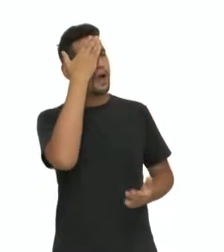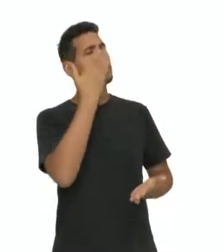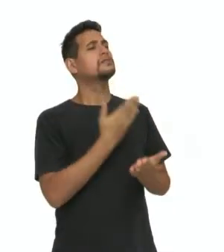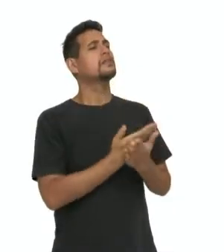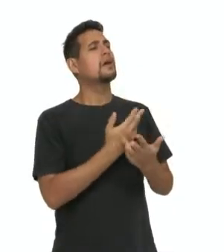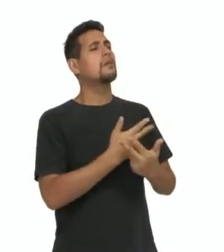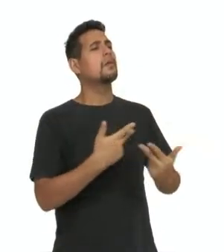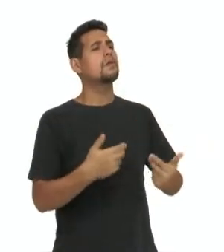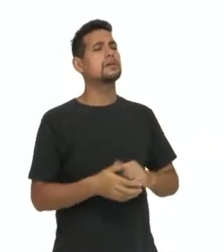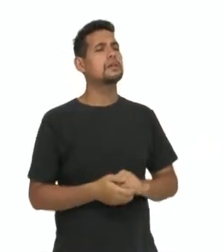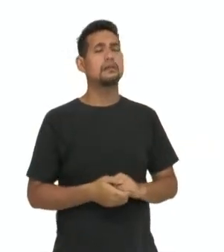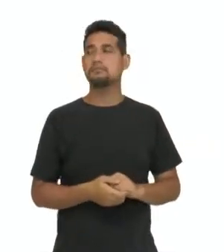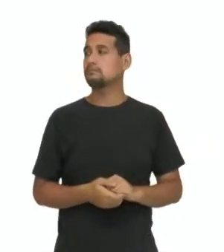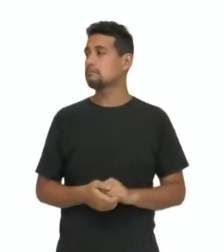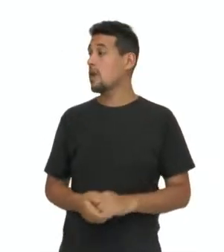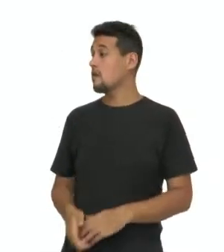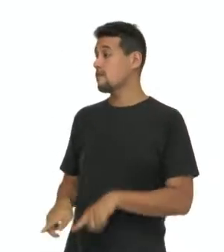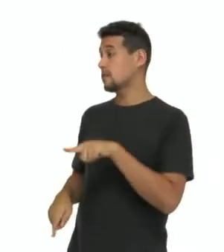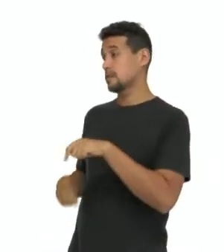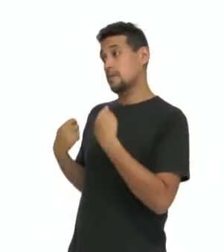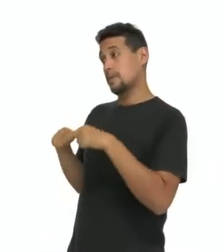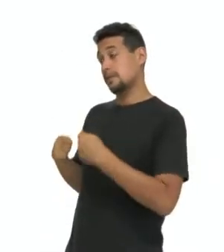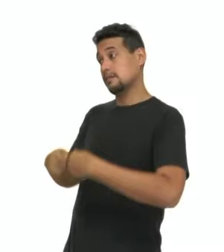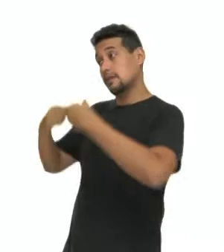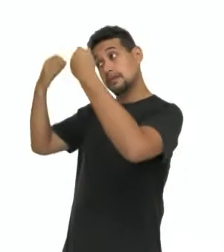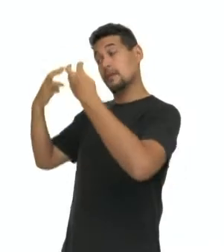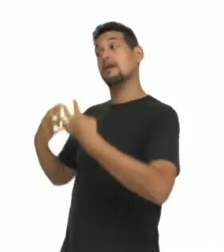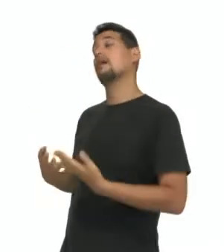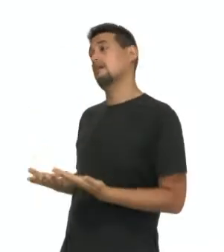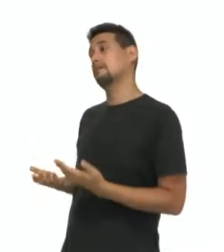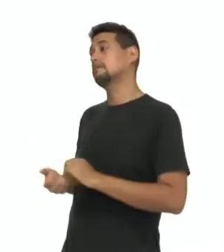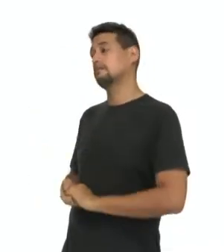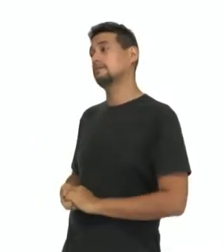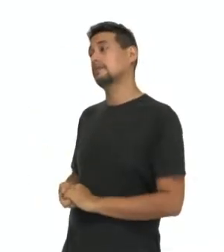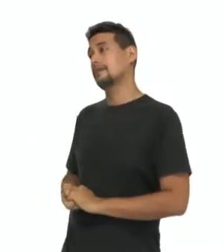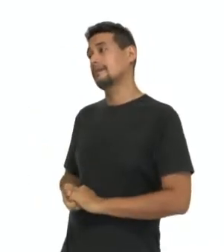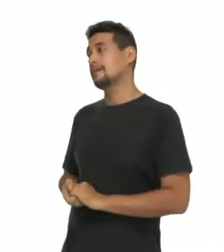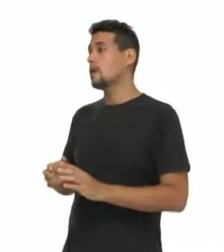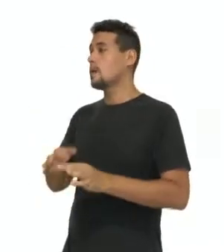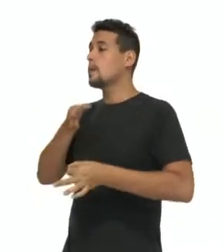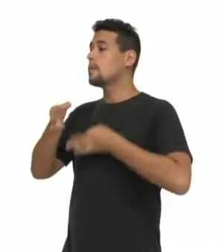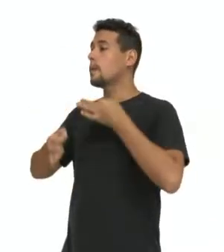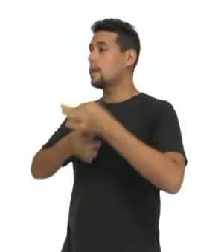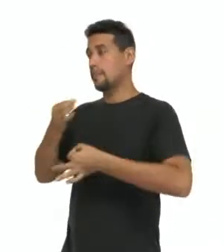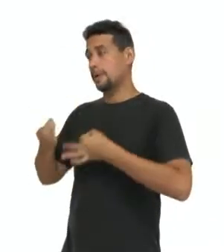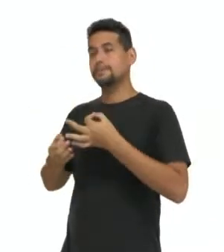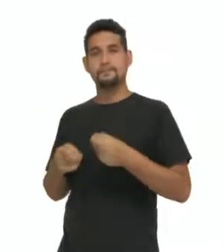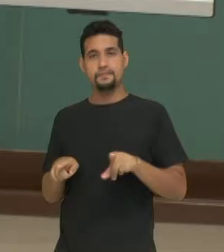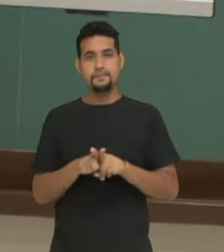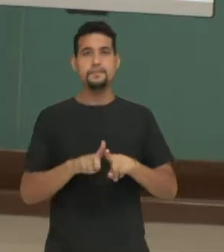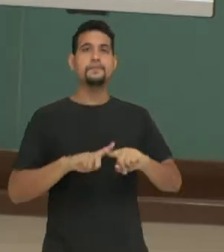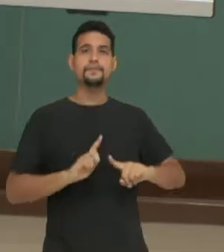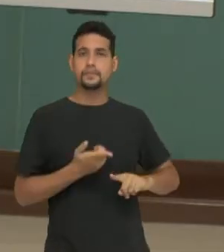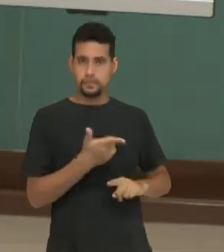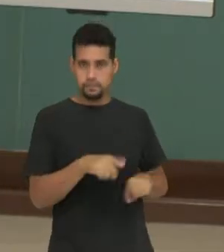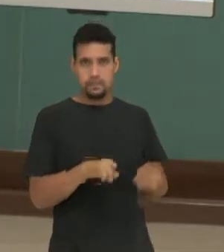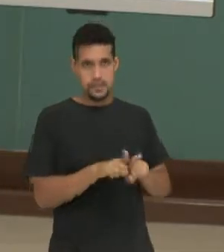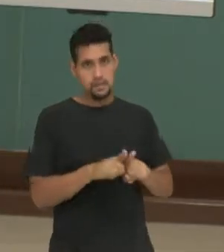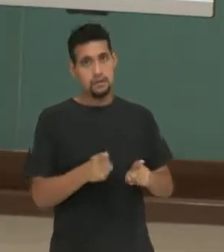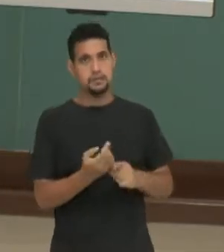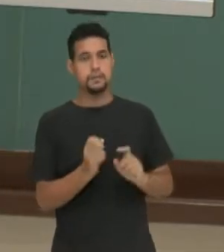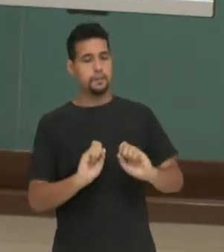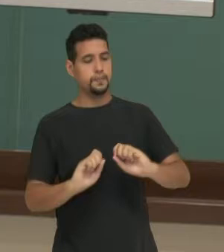pai responde: você deve argumentar, filho. Né? Disponível aí na Tiras Armandinho, mais uma tirinha do